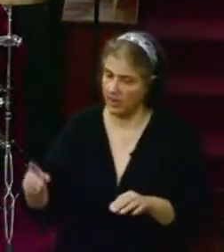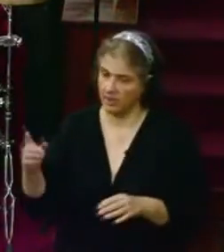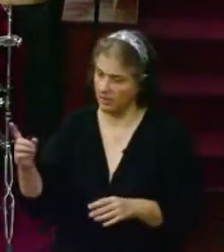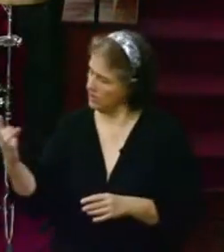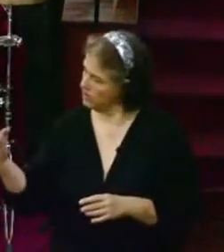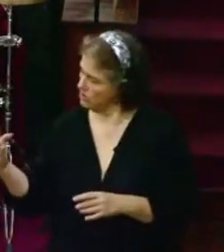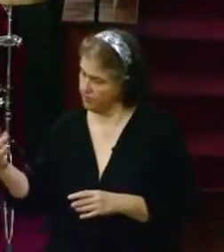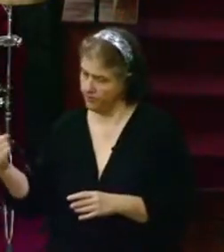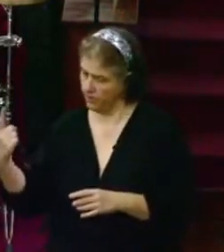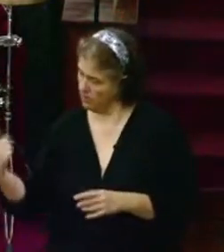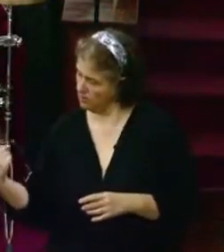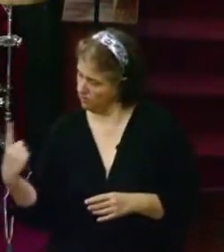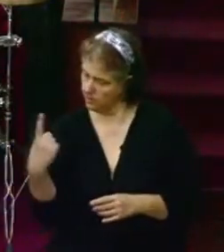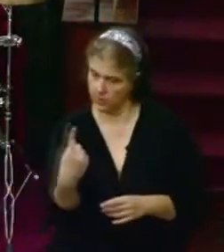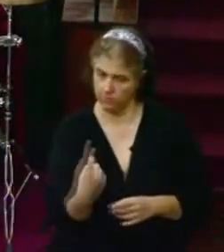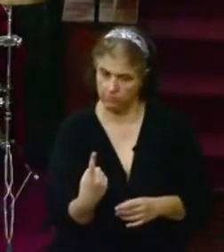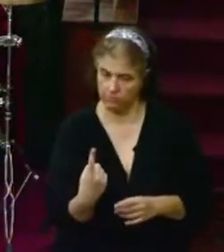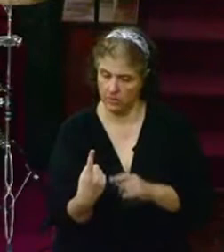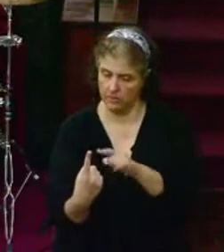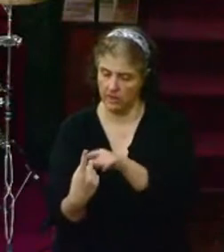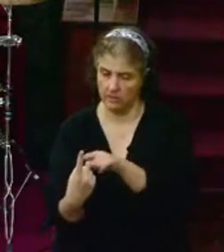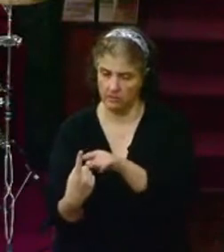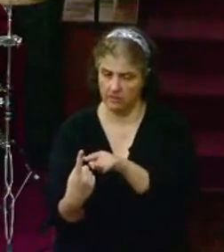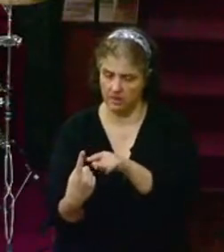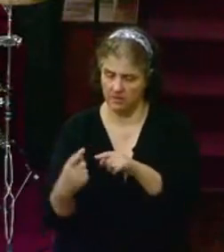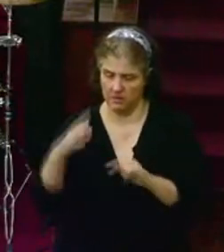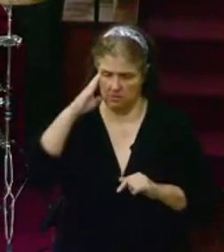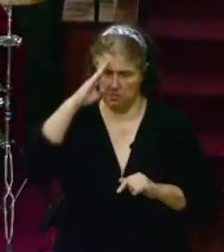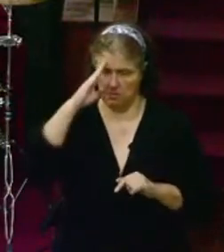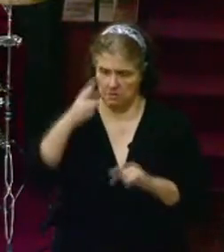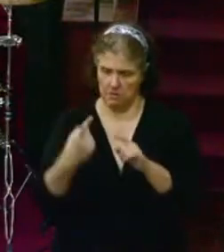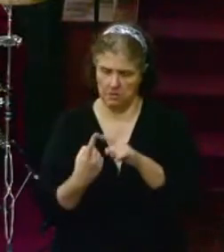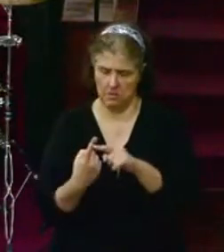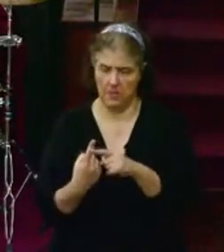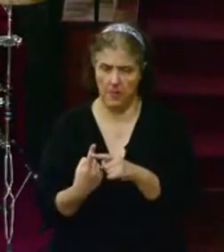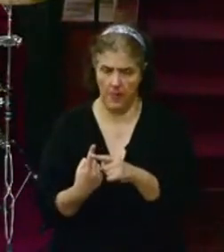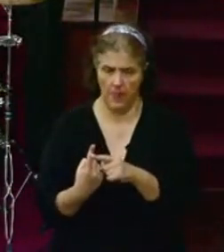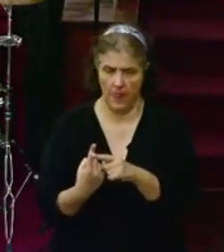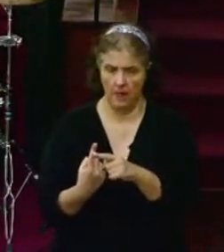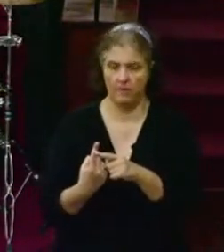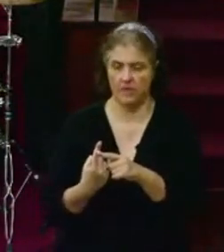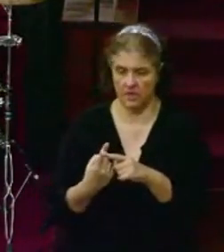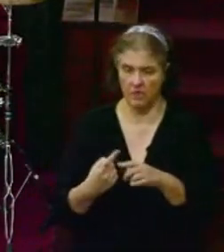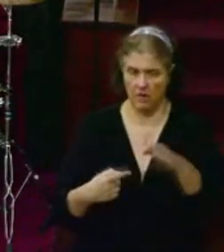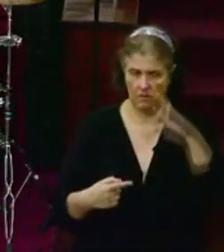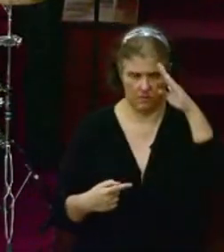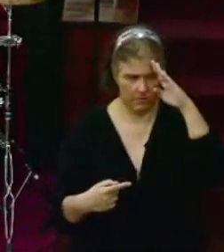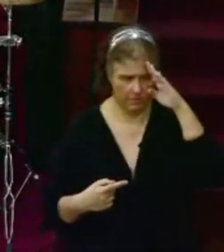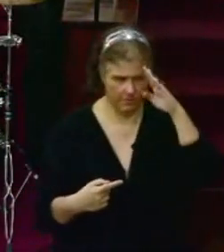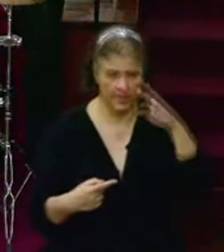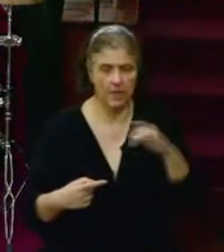estava sobre a ordem do imperador e ele tinha sobre o seu comando, como um capitão,